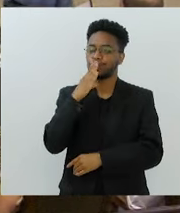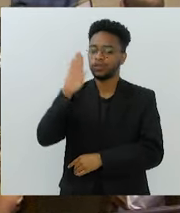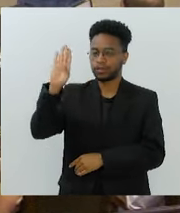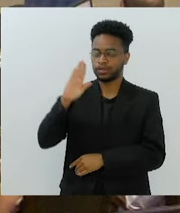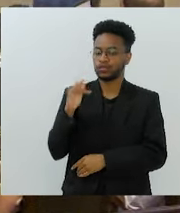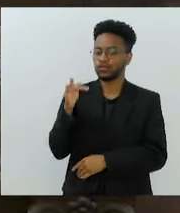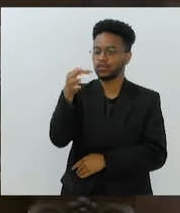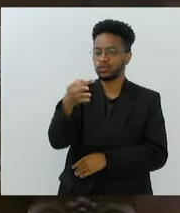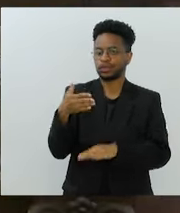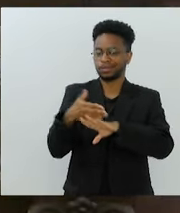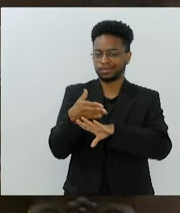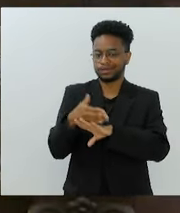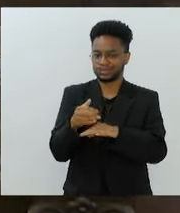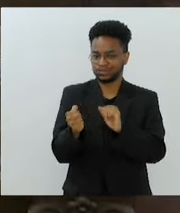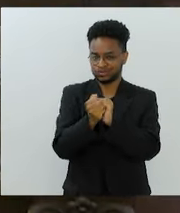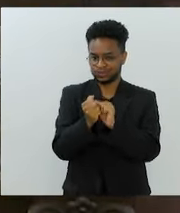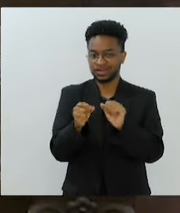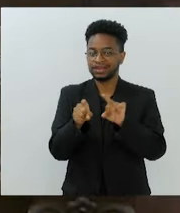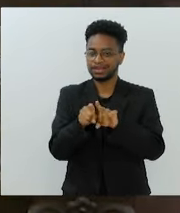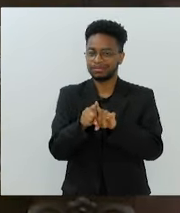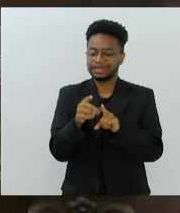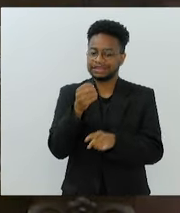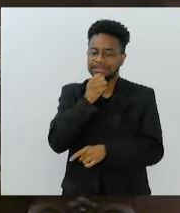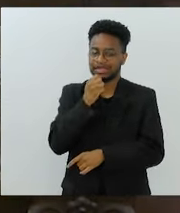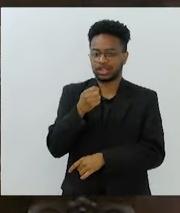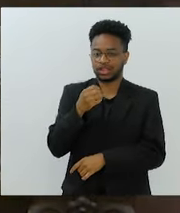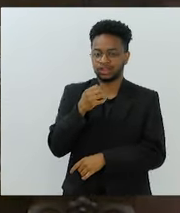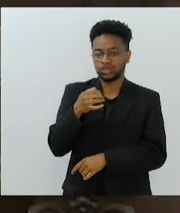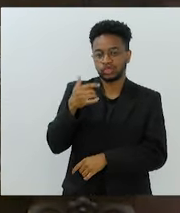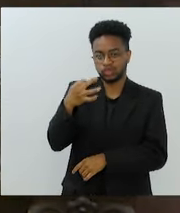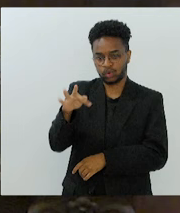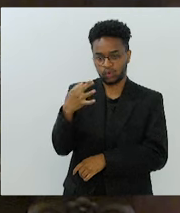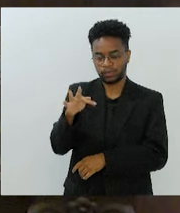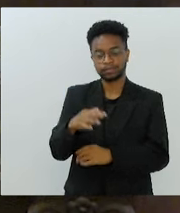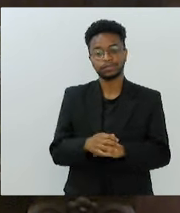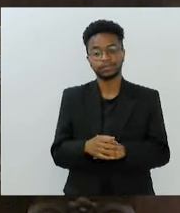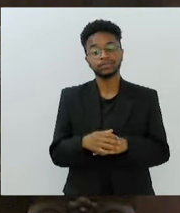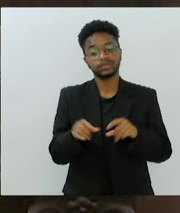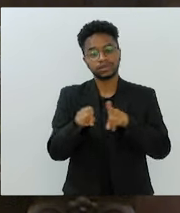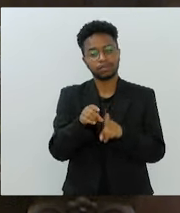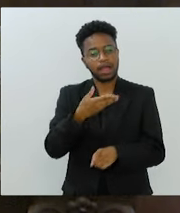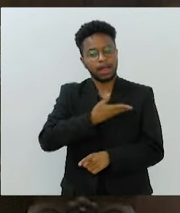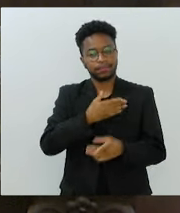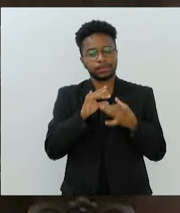estará presente sem lombalgia. Suzana também é grande amiga